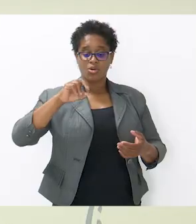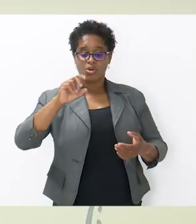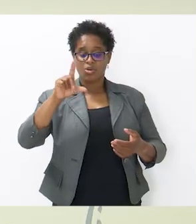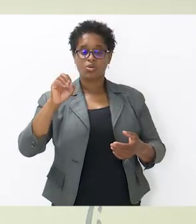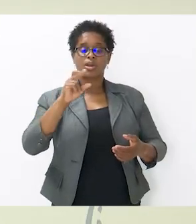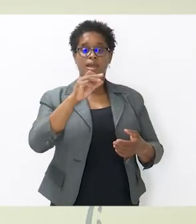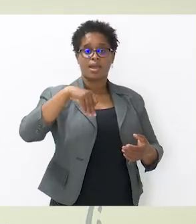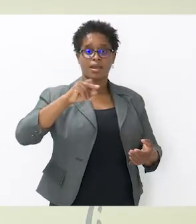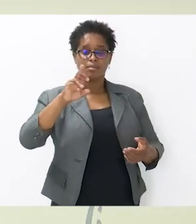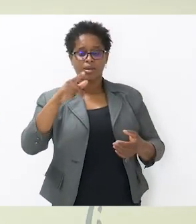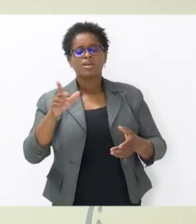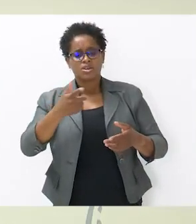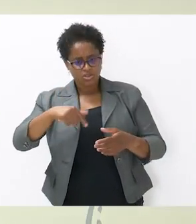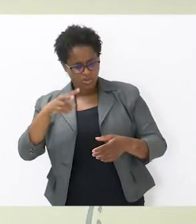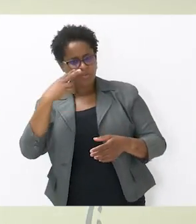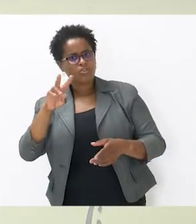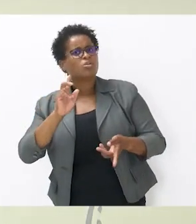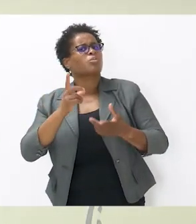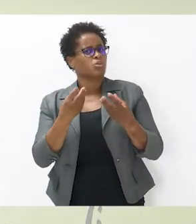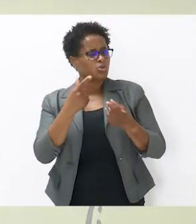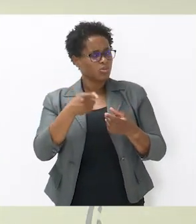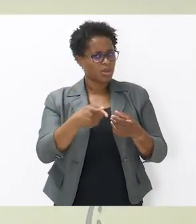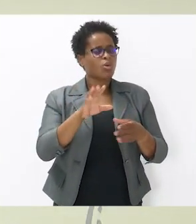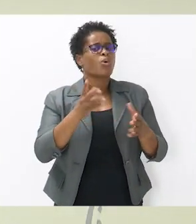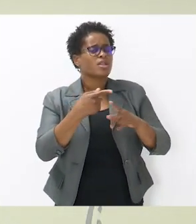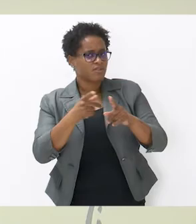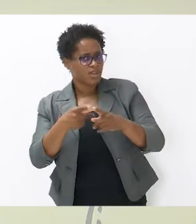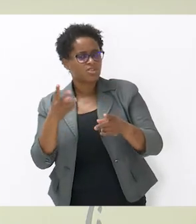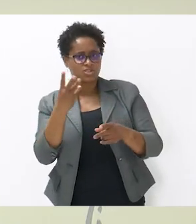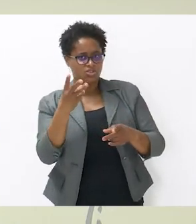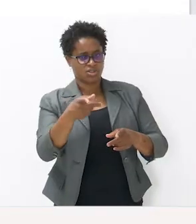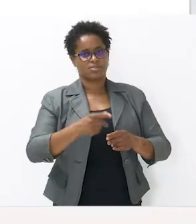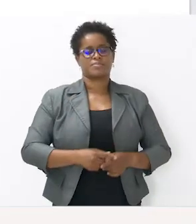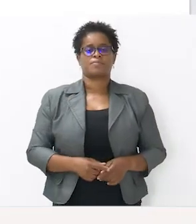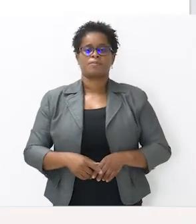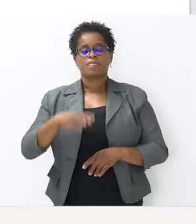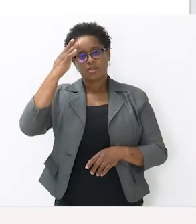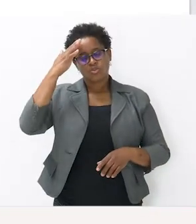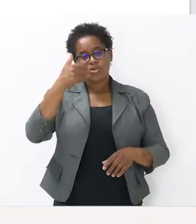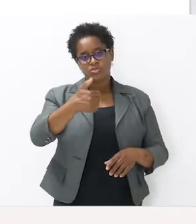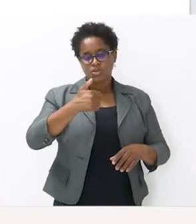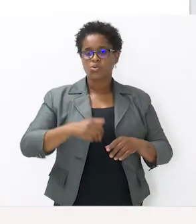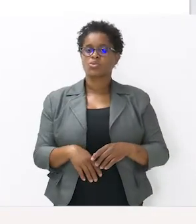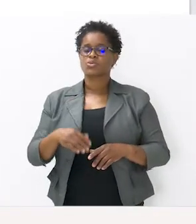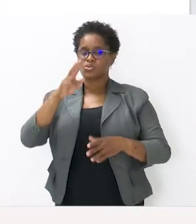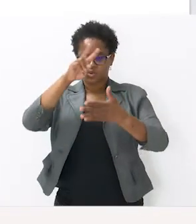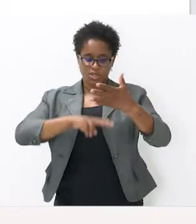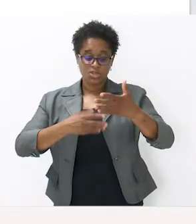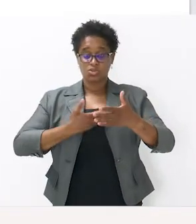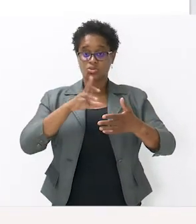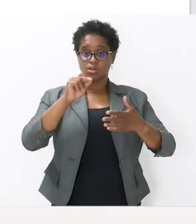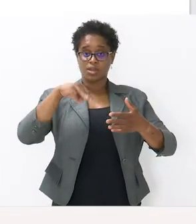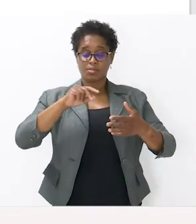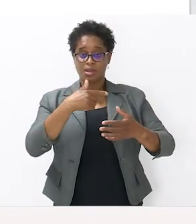parte. E nós vimos muito bem aqui qual é a diferença entre diálogo, monólogo e a parte. E o número 5, o texto dramático,